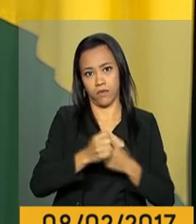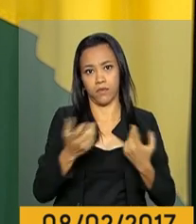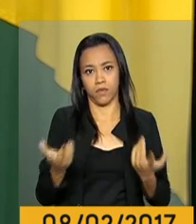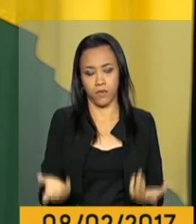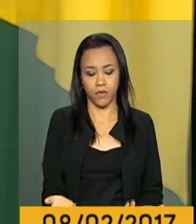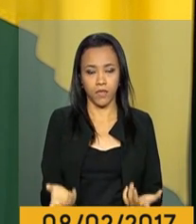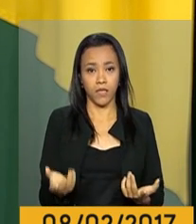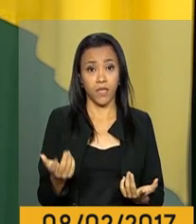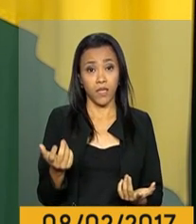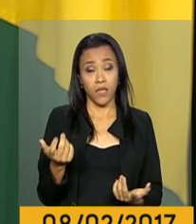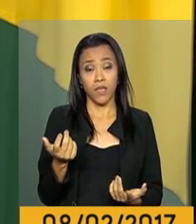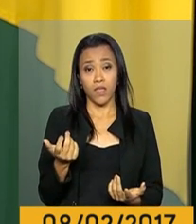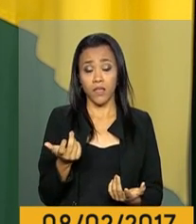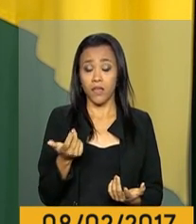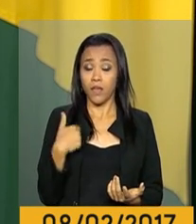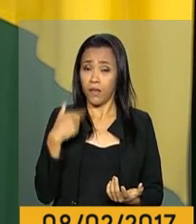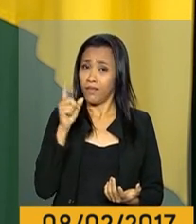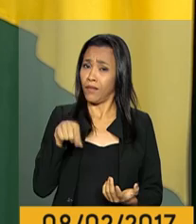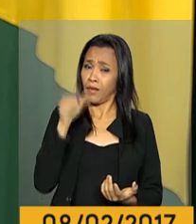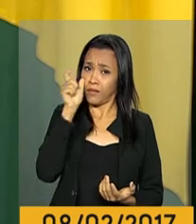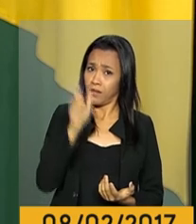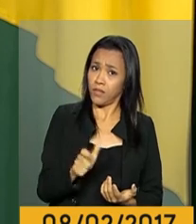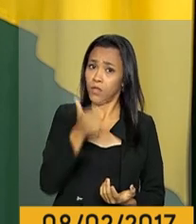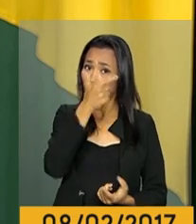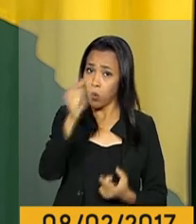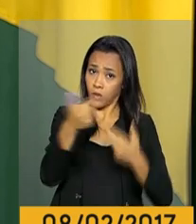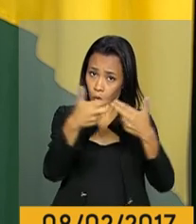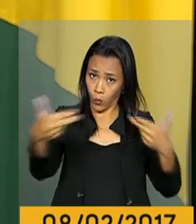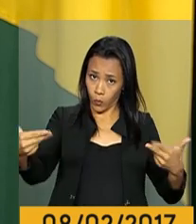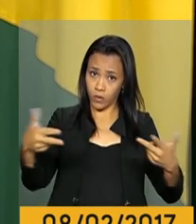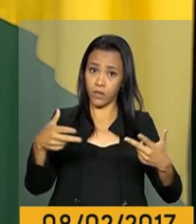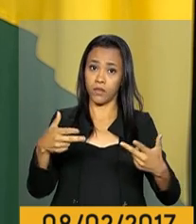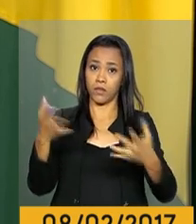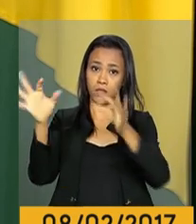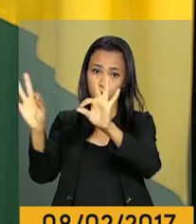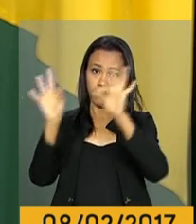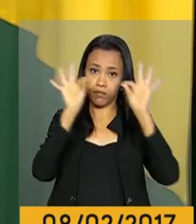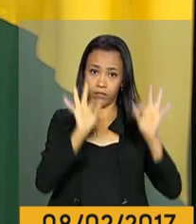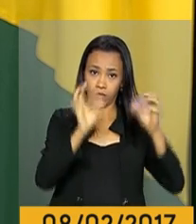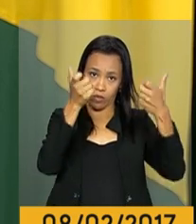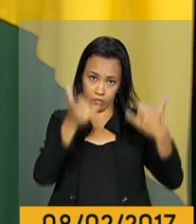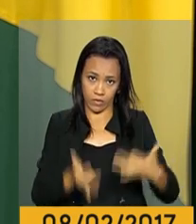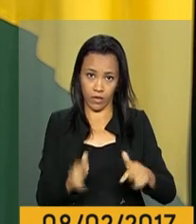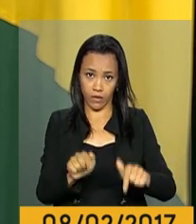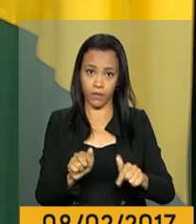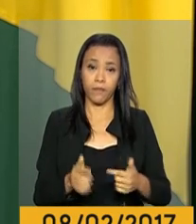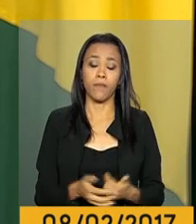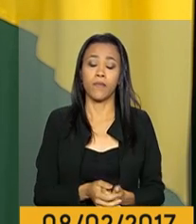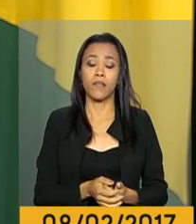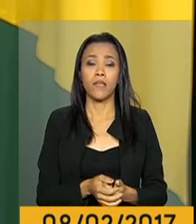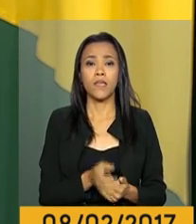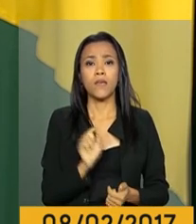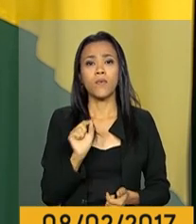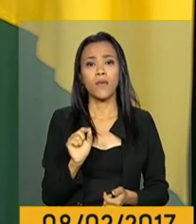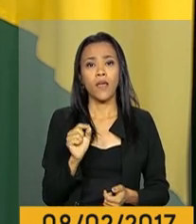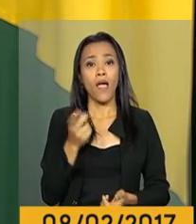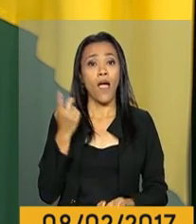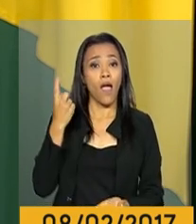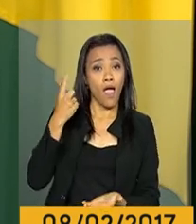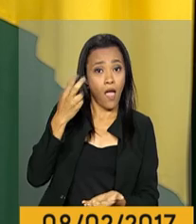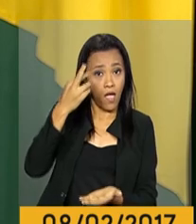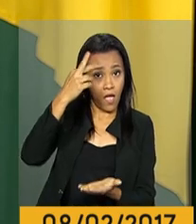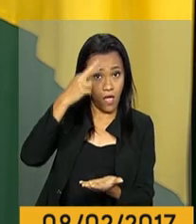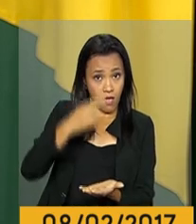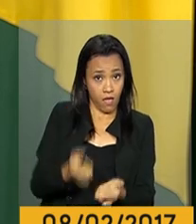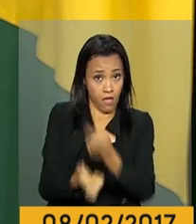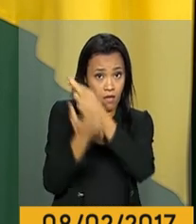vejam que sem embargo é interessante outro fato que eu quero registrar aqui é que de Fora parte a responsabilidade